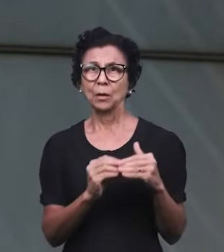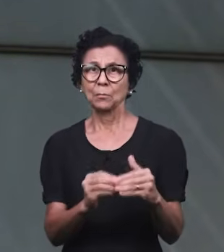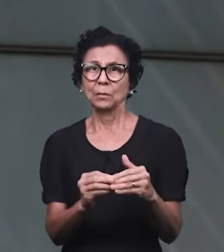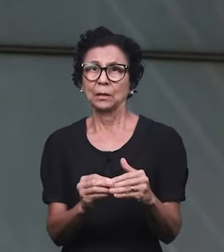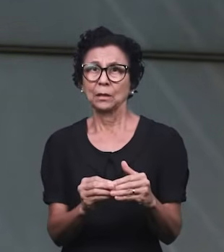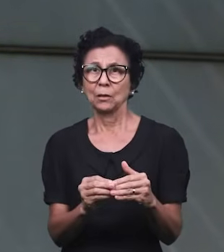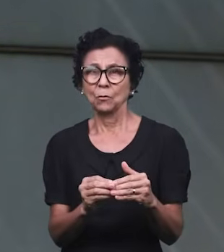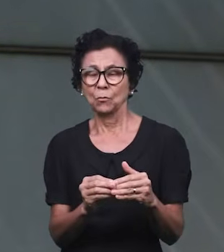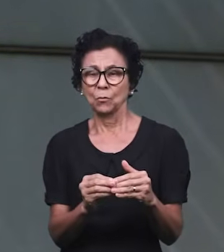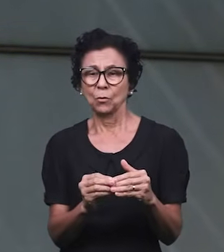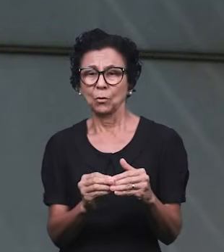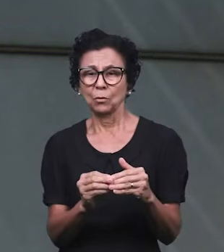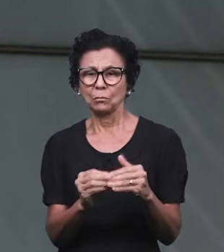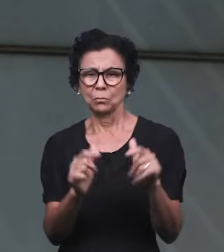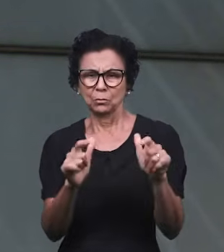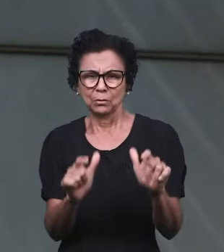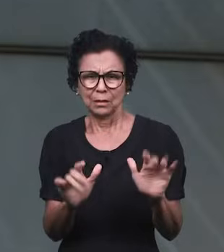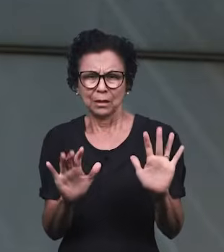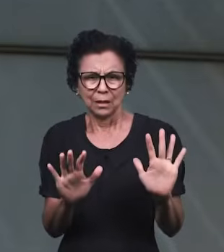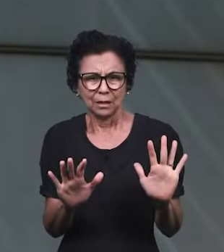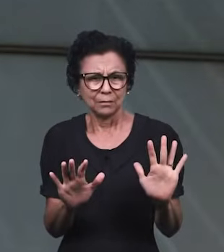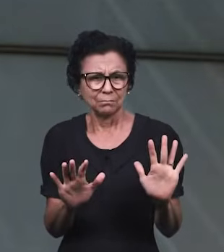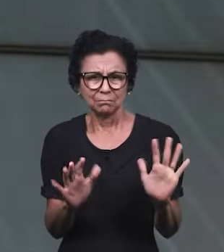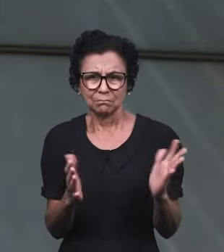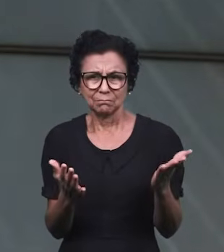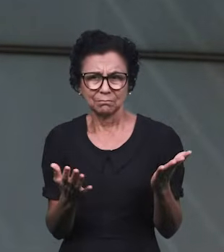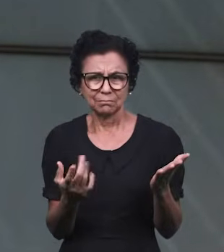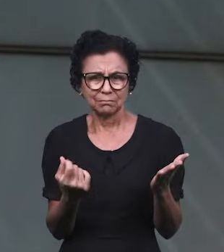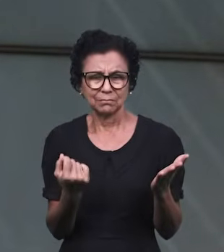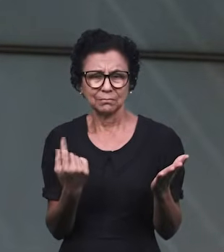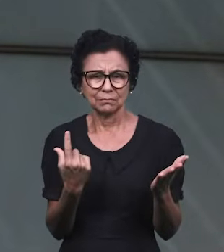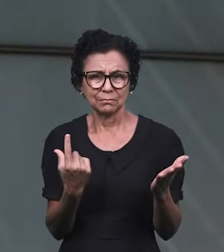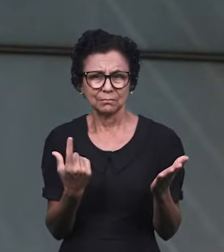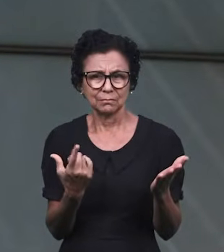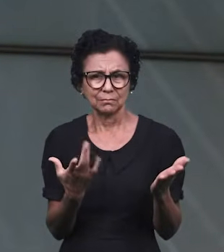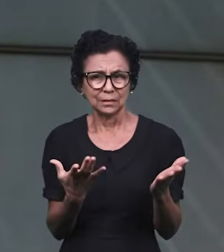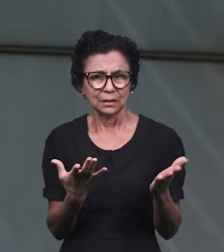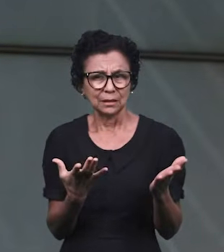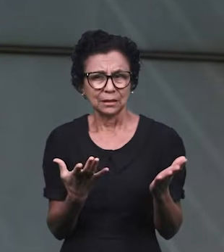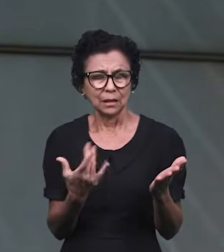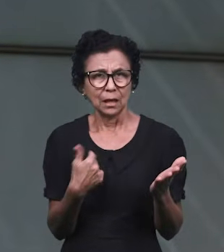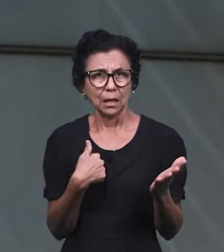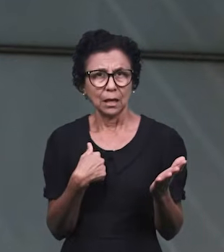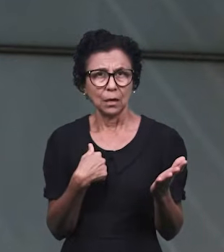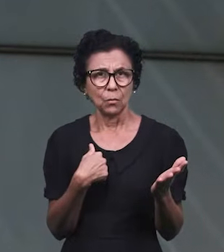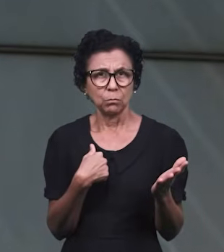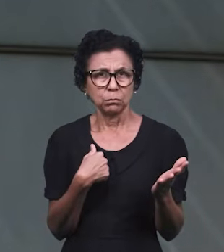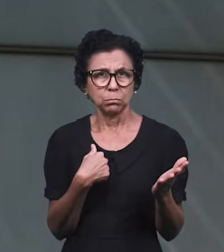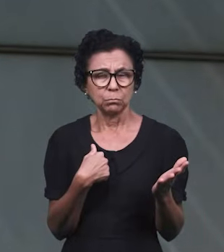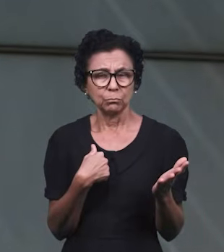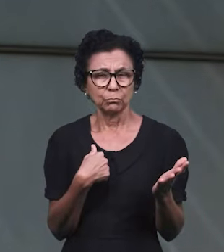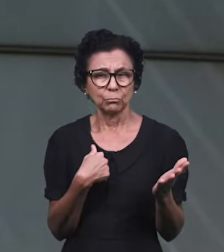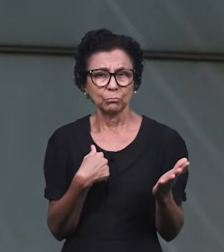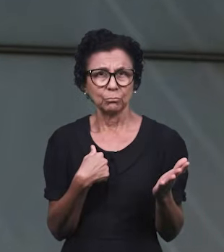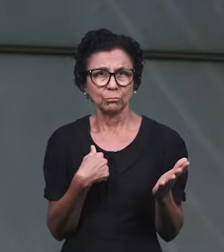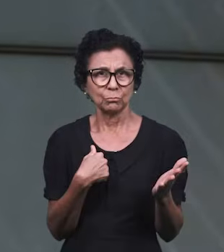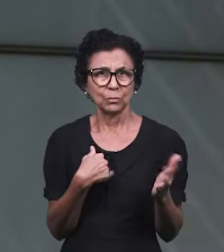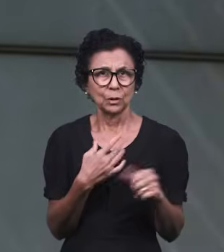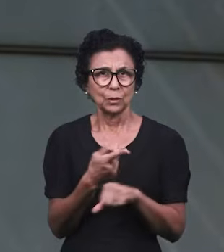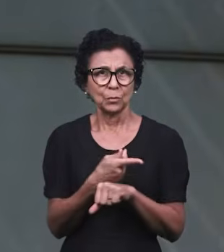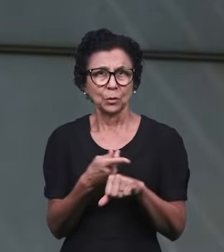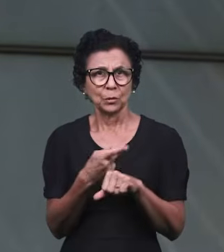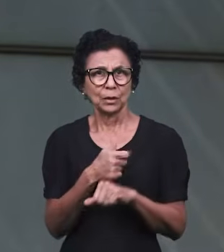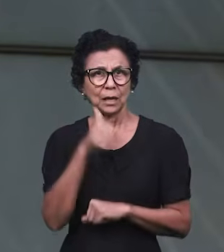né? Me envolveu em outra situação. Eu procurei a freira